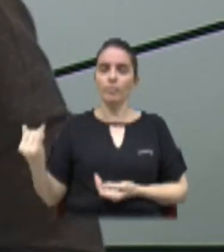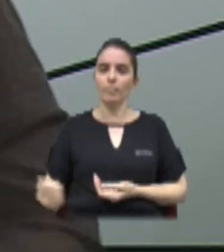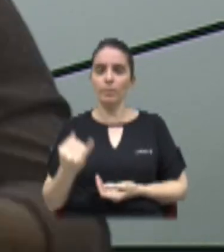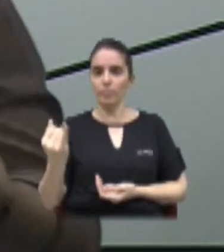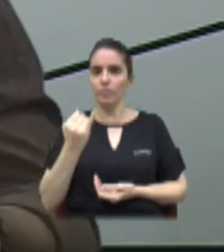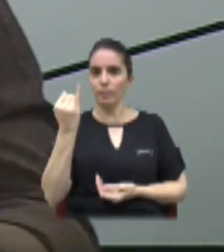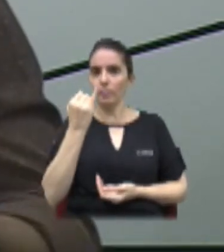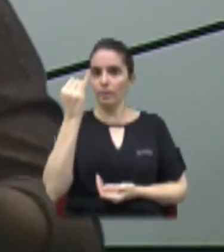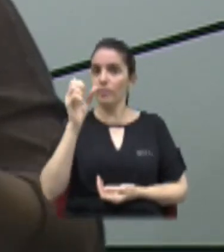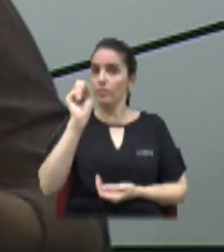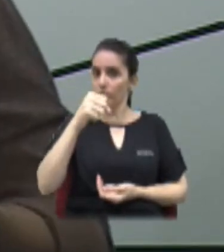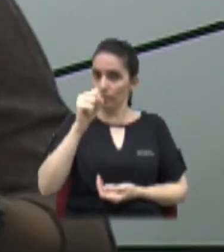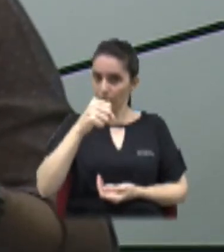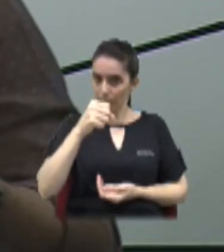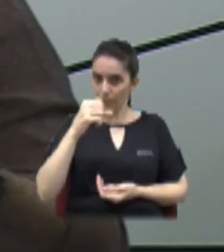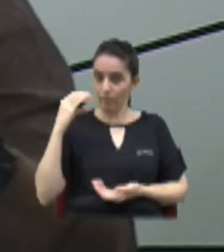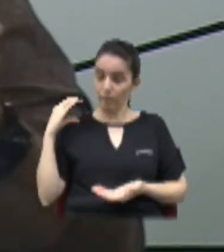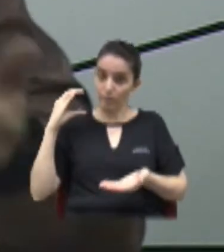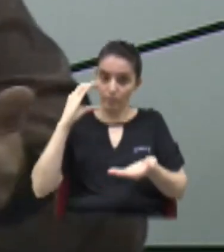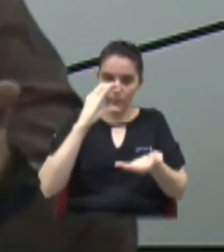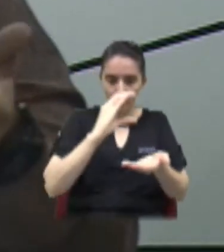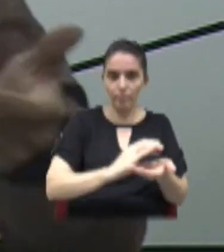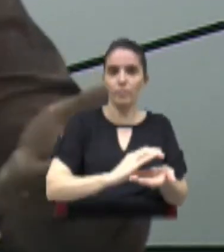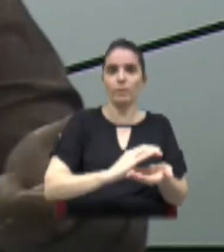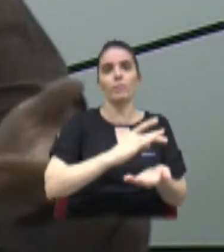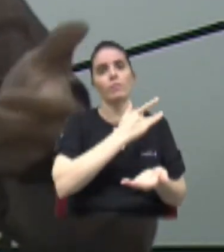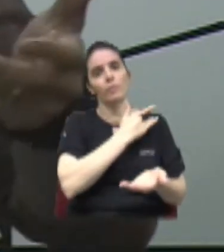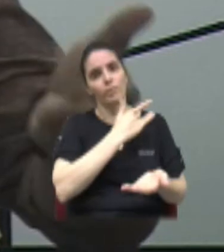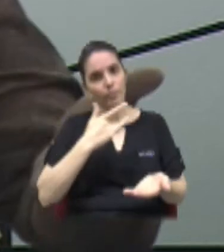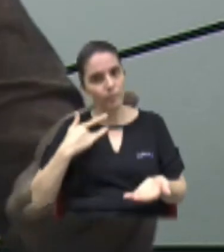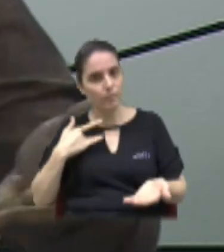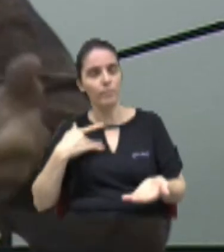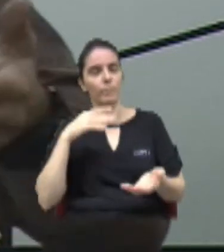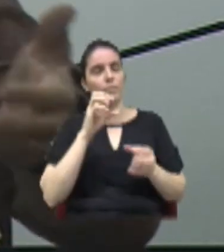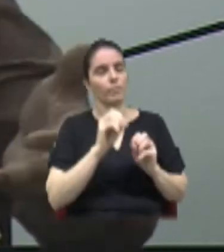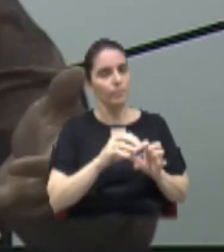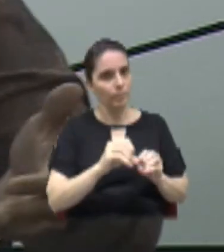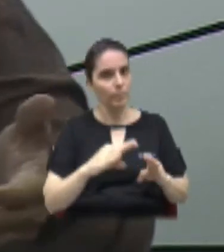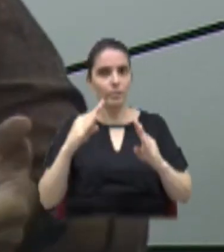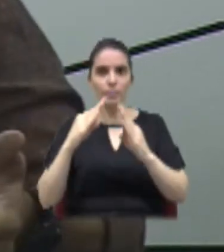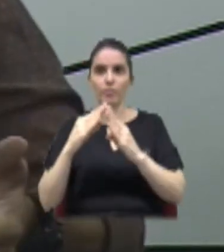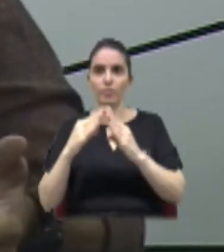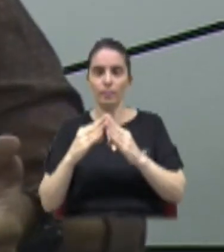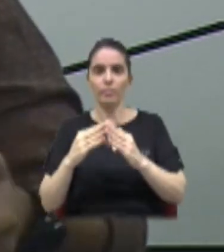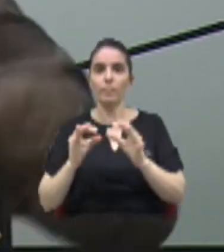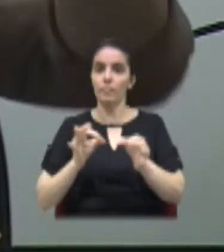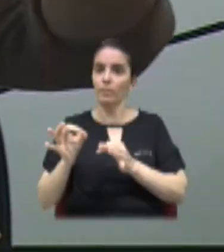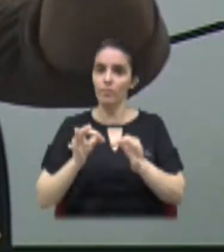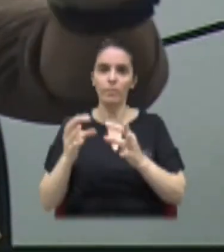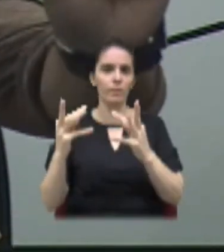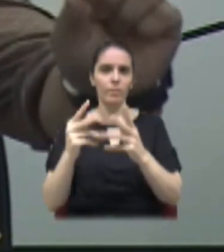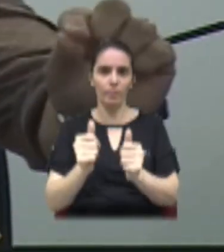educação, assim como a saúde, assim como a habitação. Você entendeu?